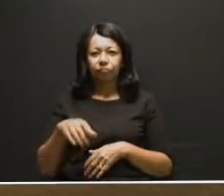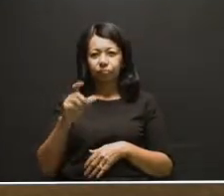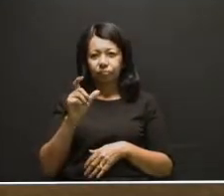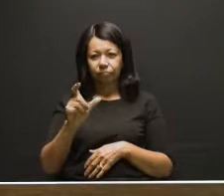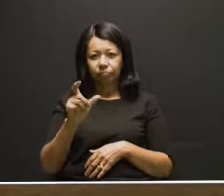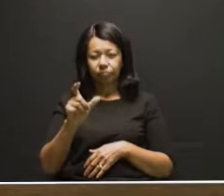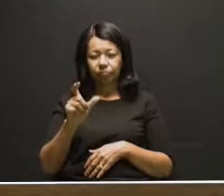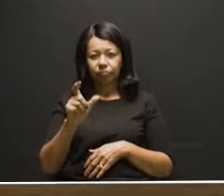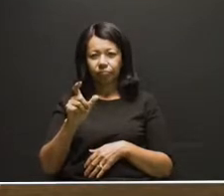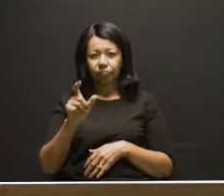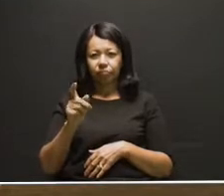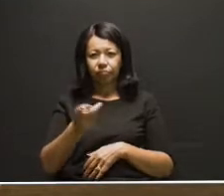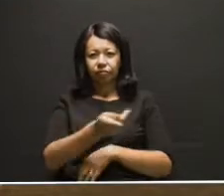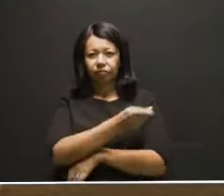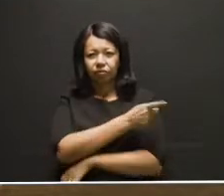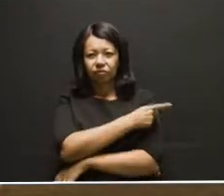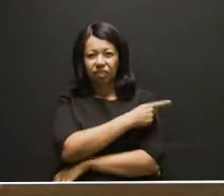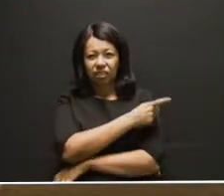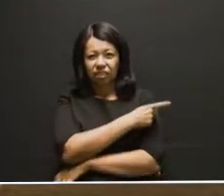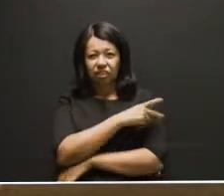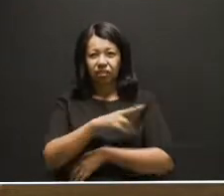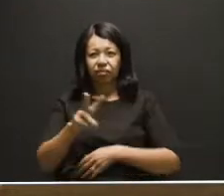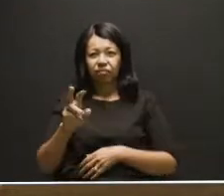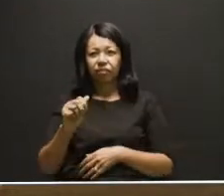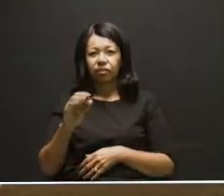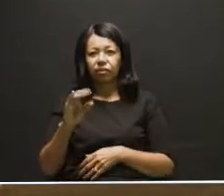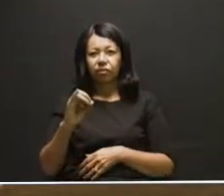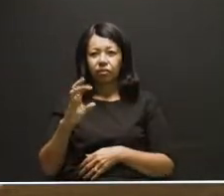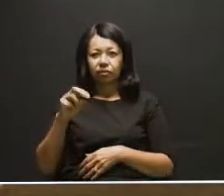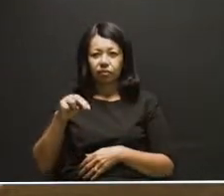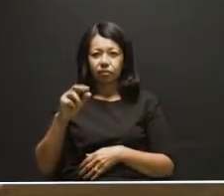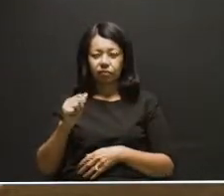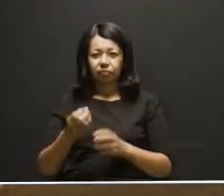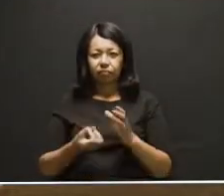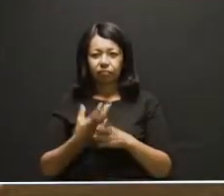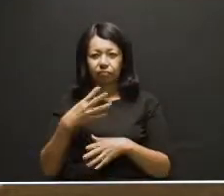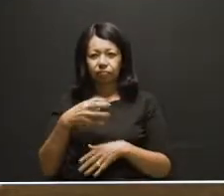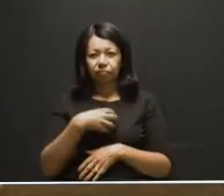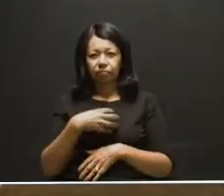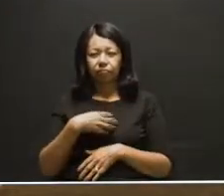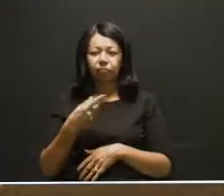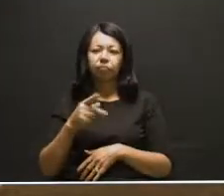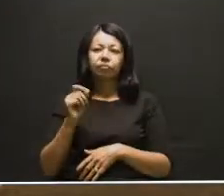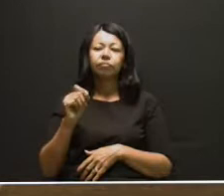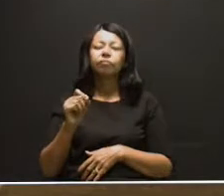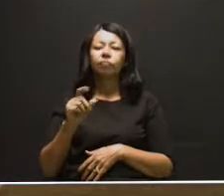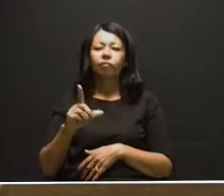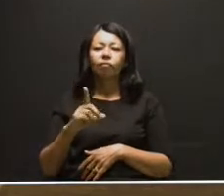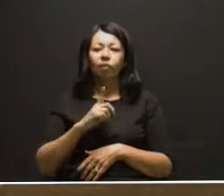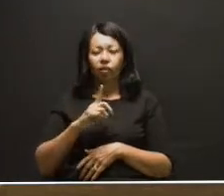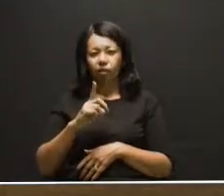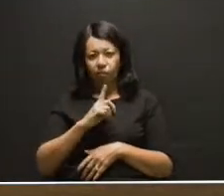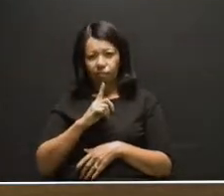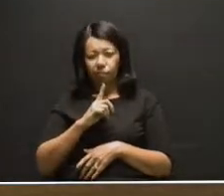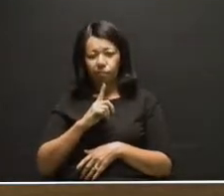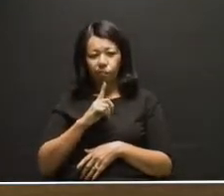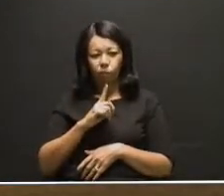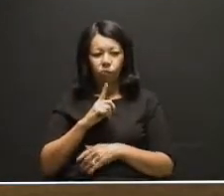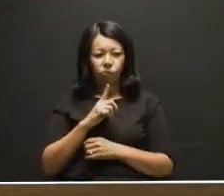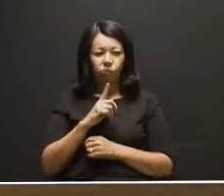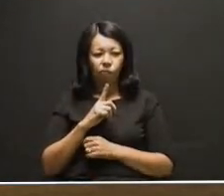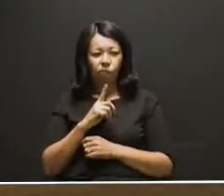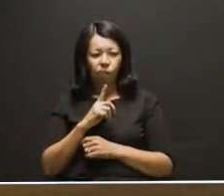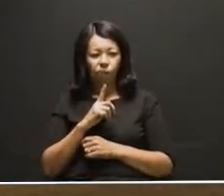da importância de você criar mecanismos aí pra você é ter até